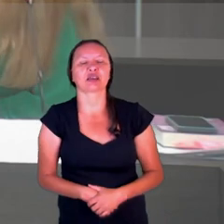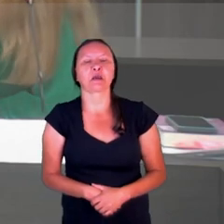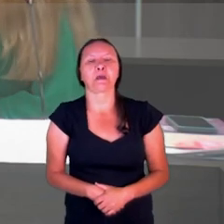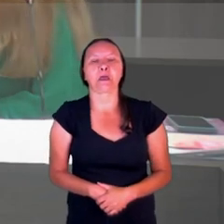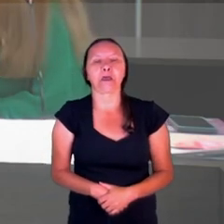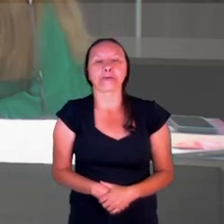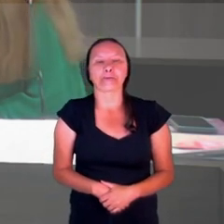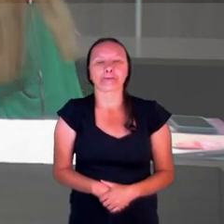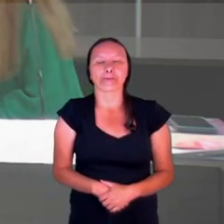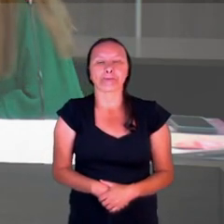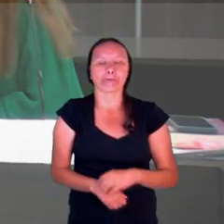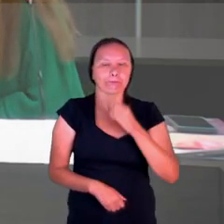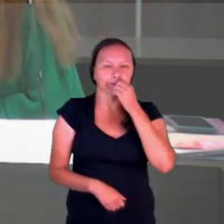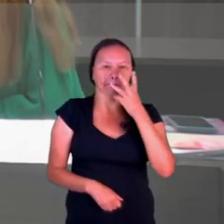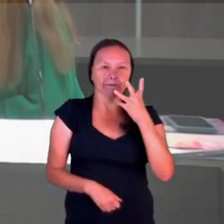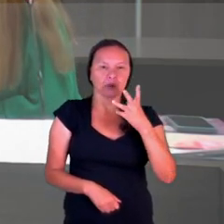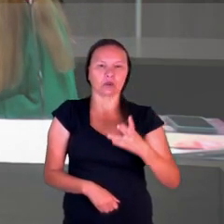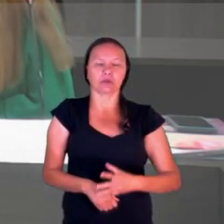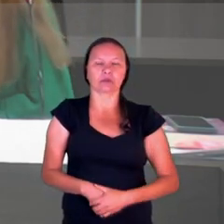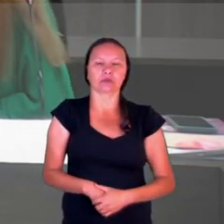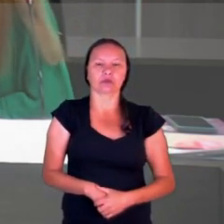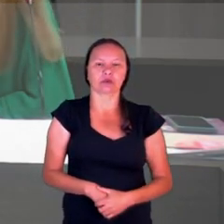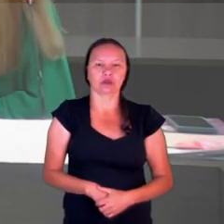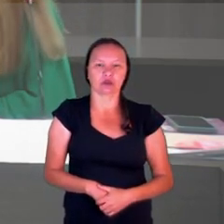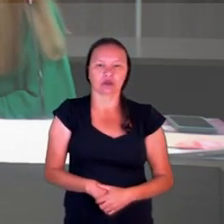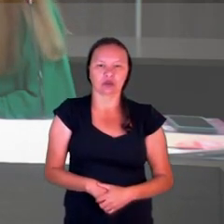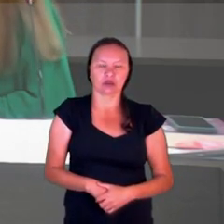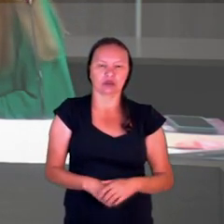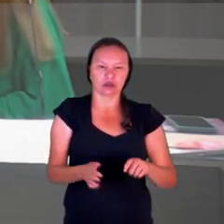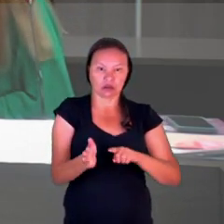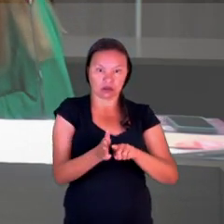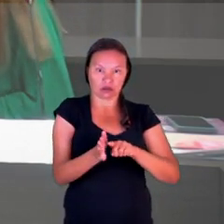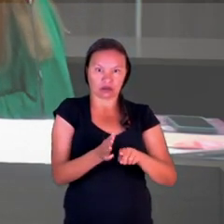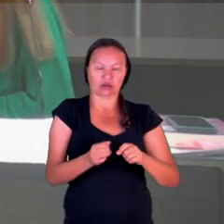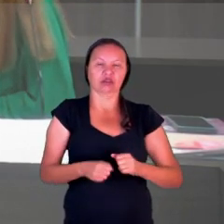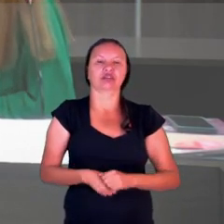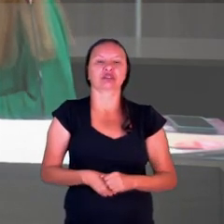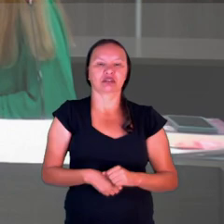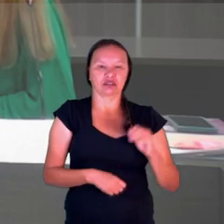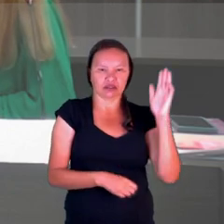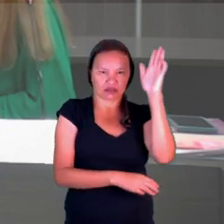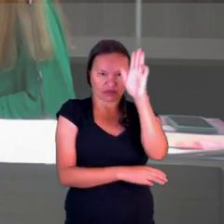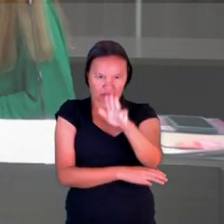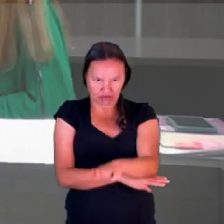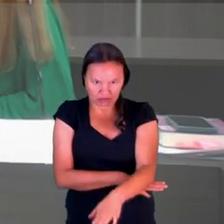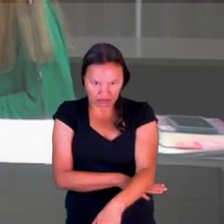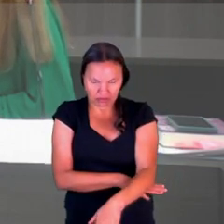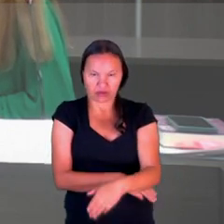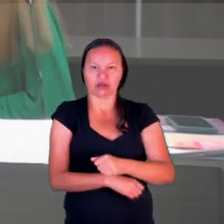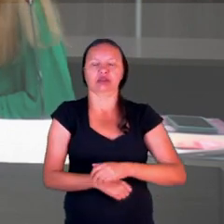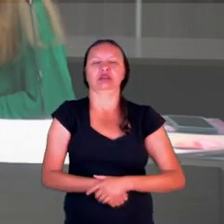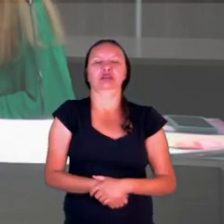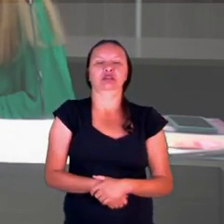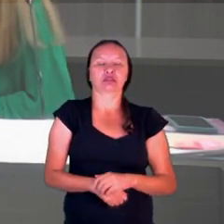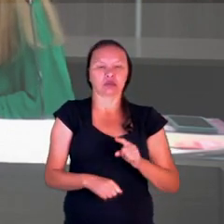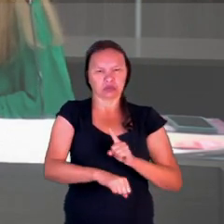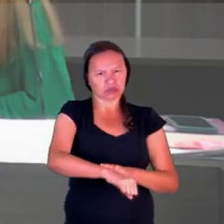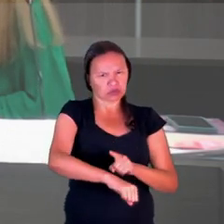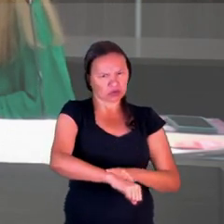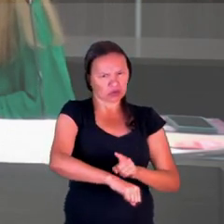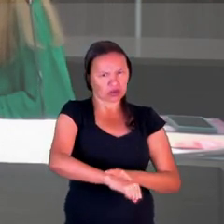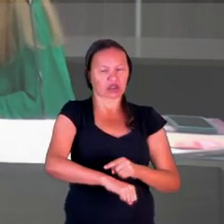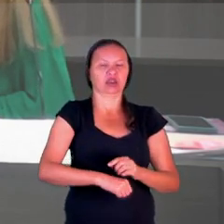eh bom eh eu fui informada que o nosso debate vai ficar para tarde por conta do do horário